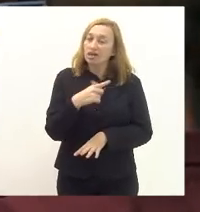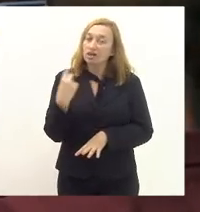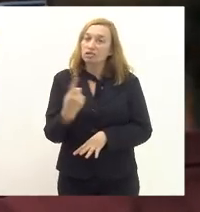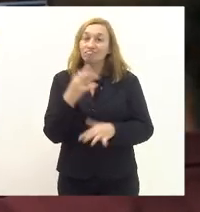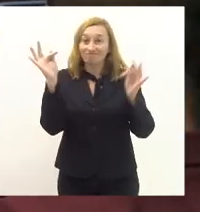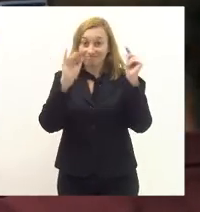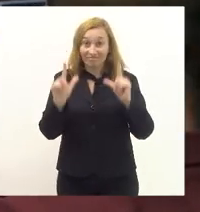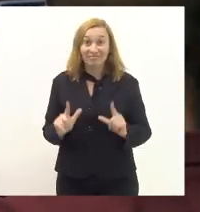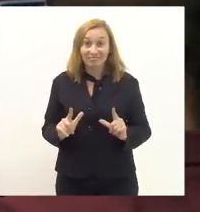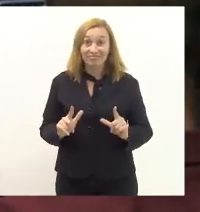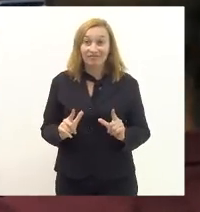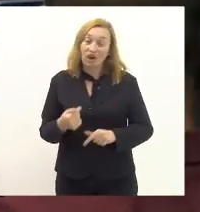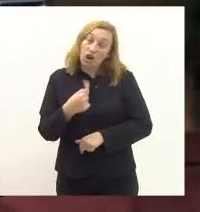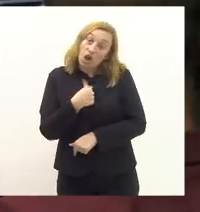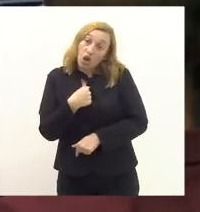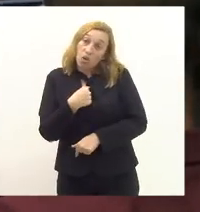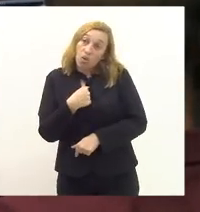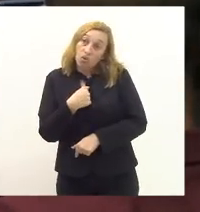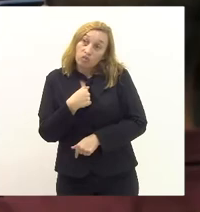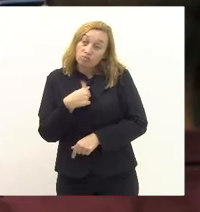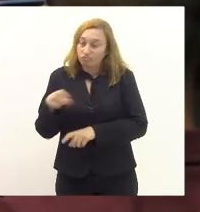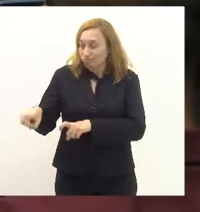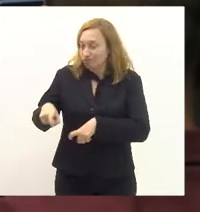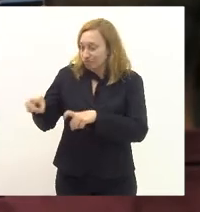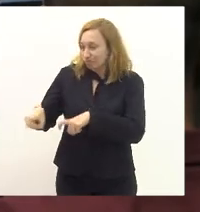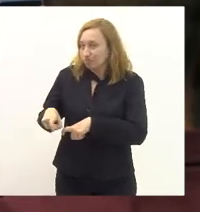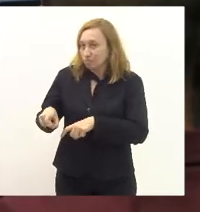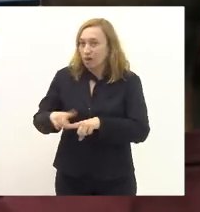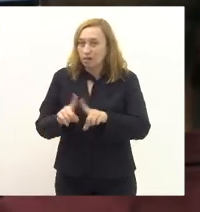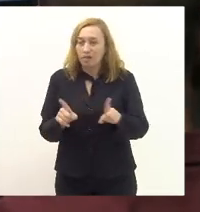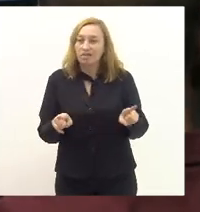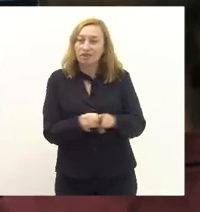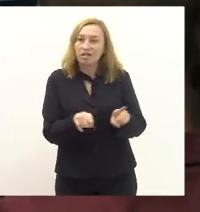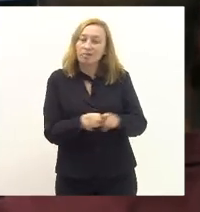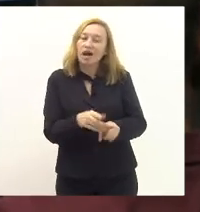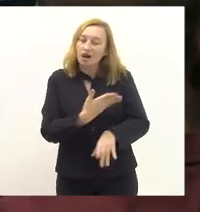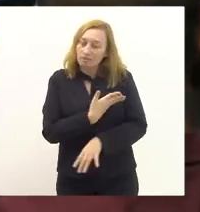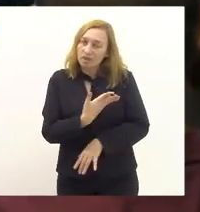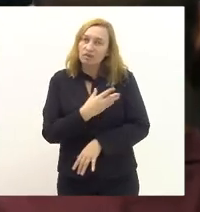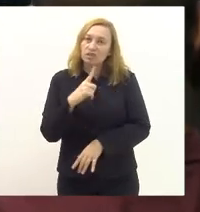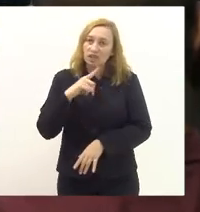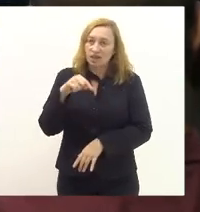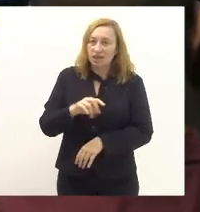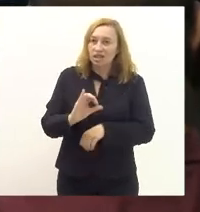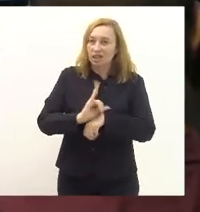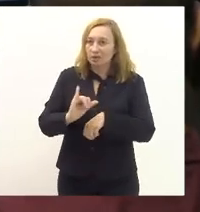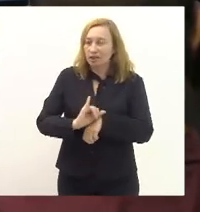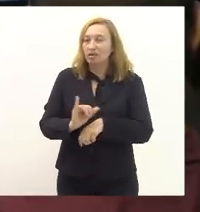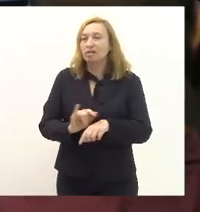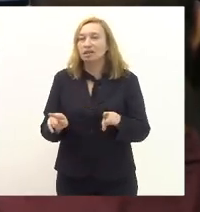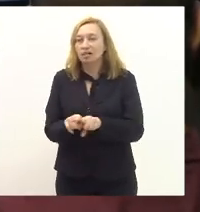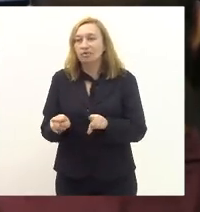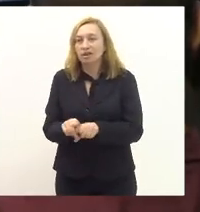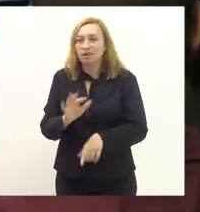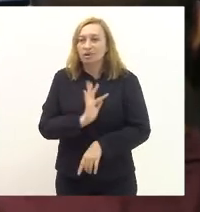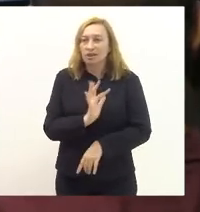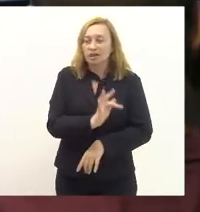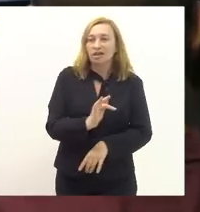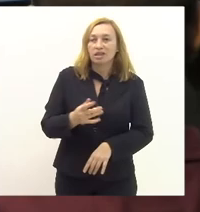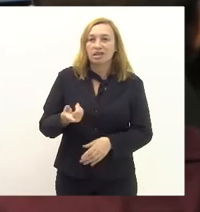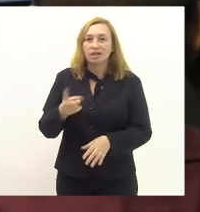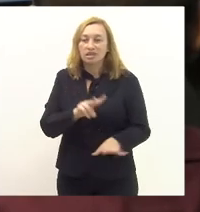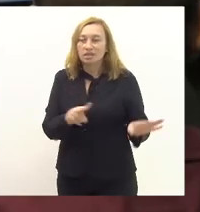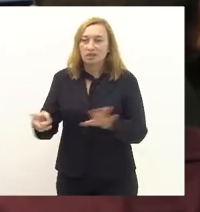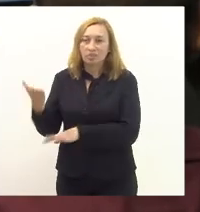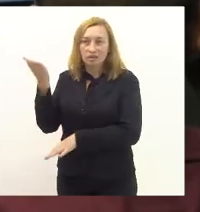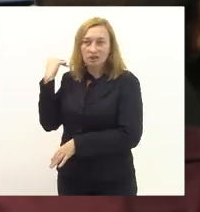muito feliz, eu que sou do interior, mas tenho muitos amigos aqui na capital e na Baixada Fluminense. E na semana passada eu